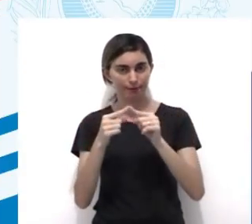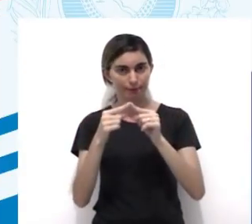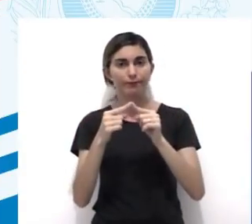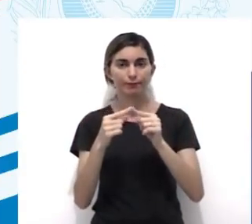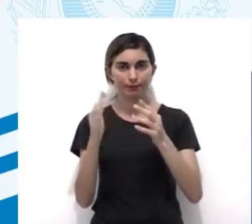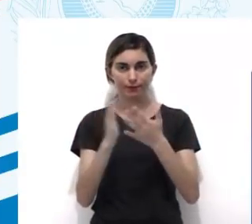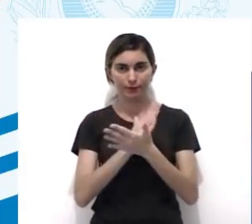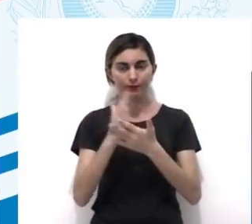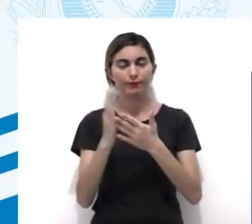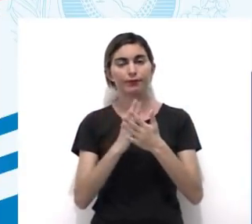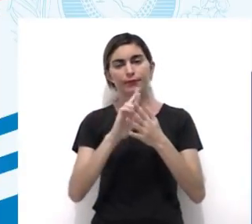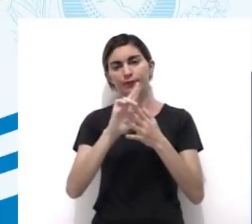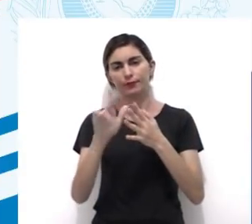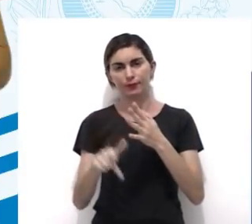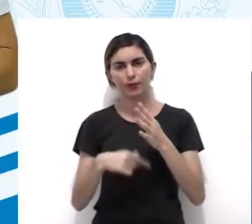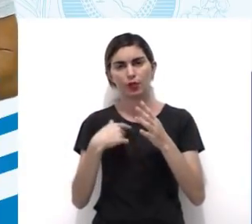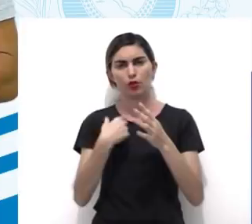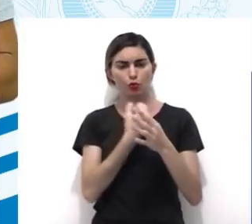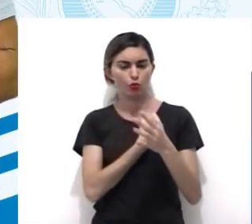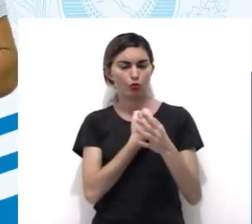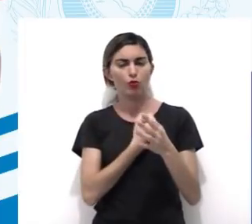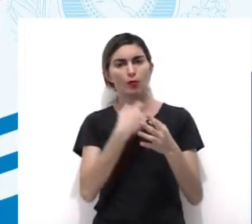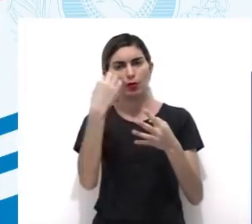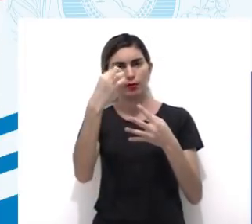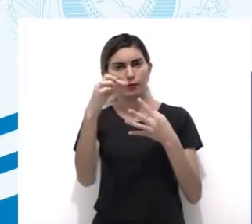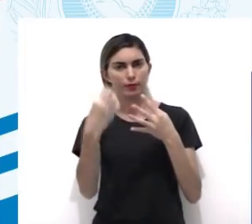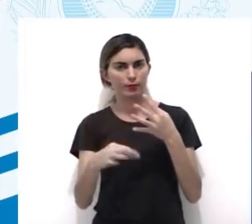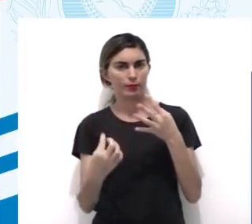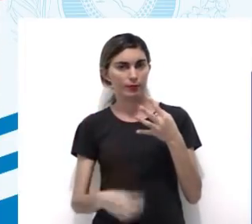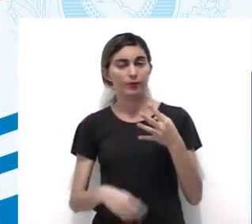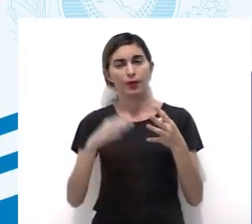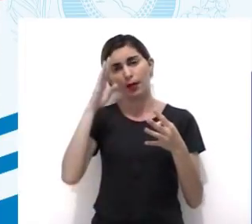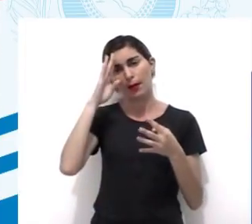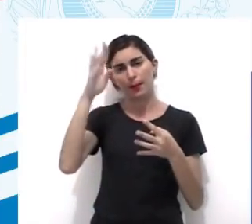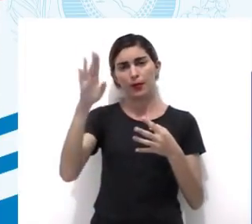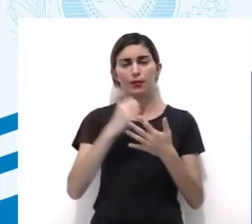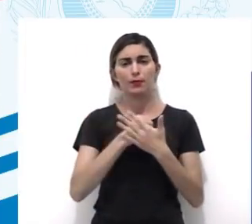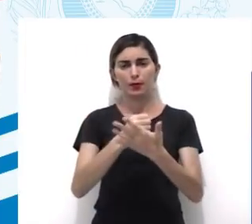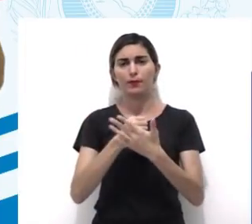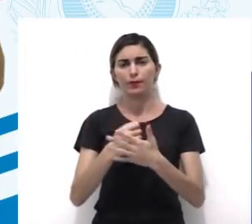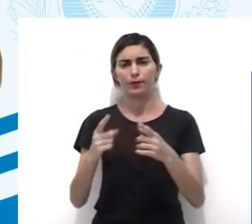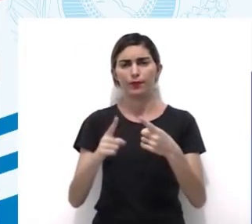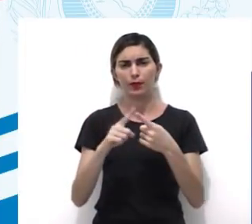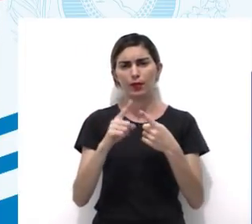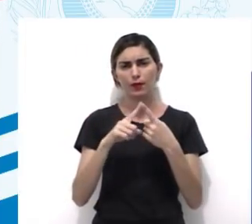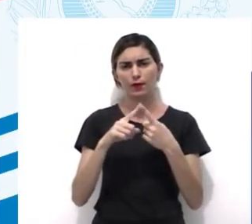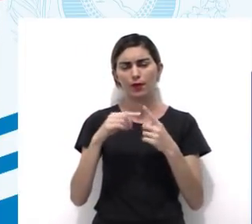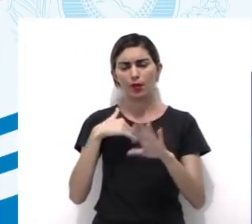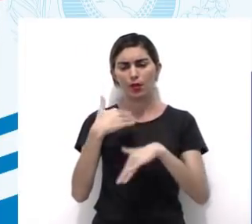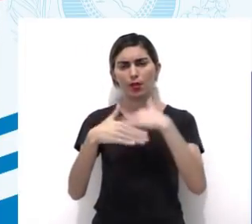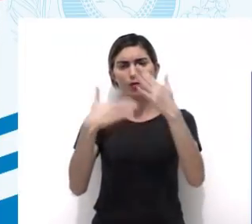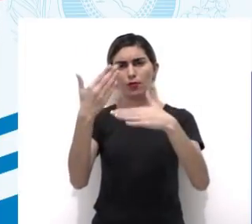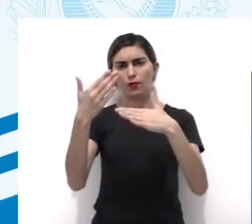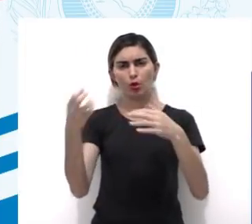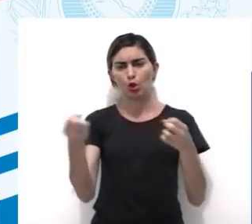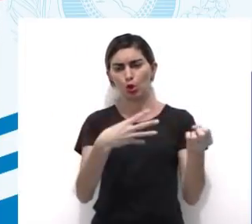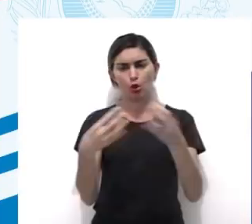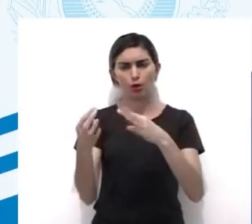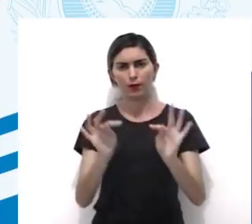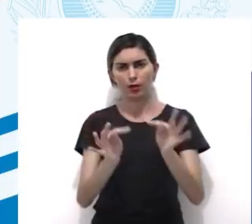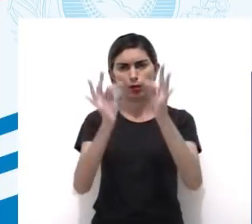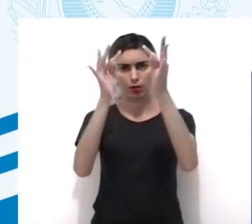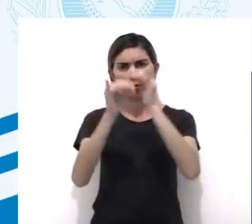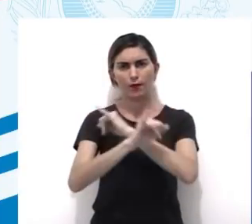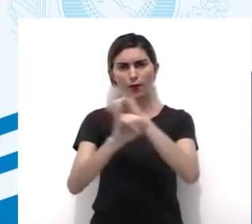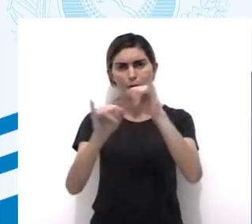a alguns fatores. A gente vai enumerar alguns deles principais. As principais contribuições são do ponto de vista do desenvolvimento das novas tecnologias